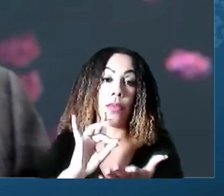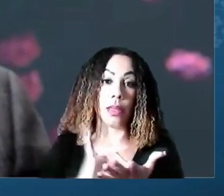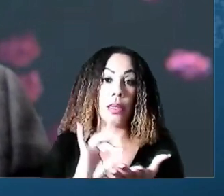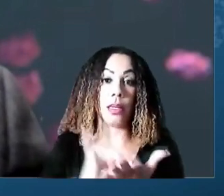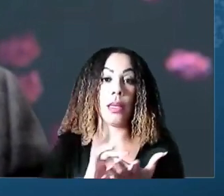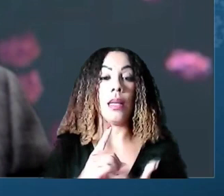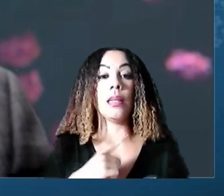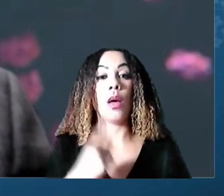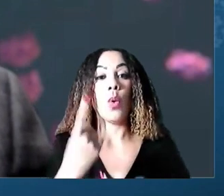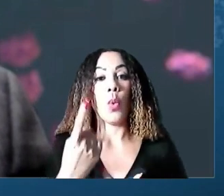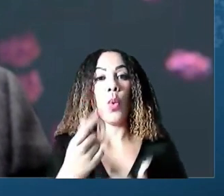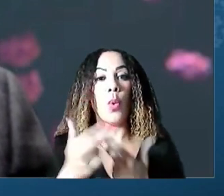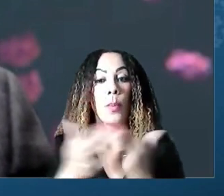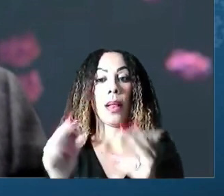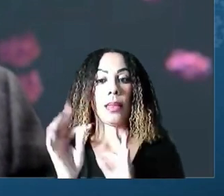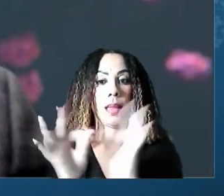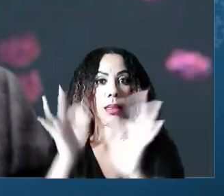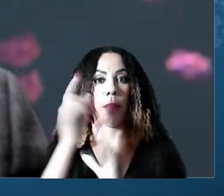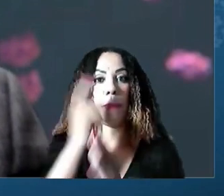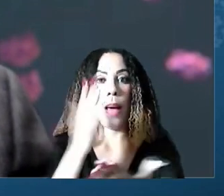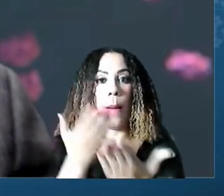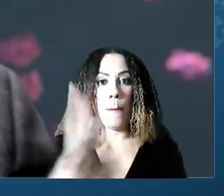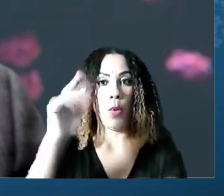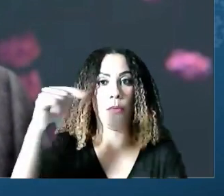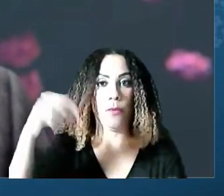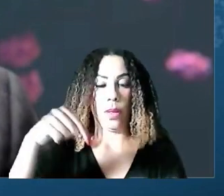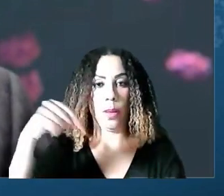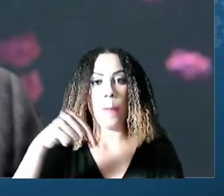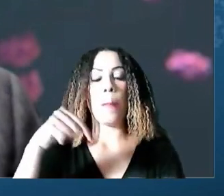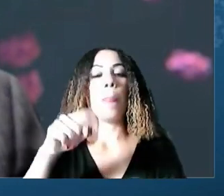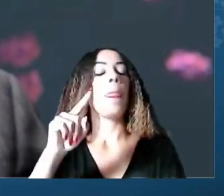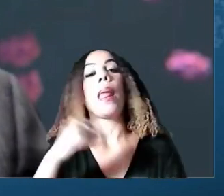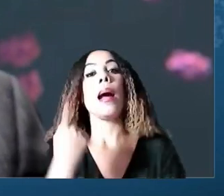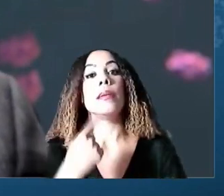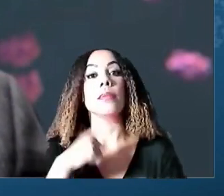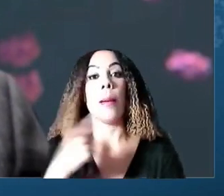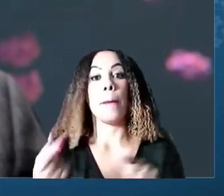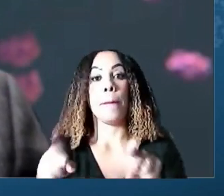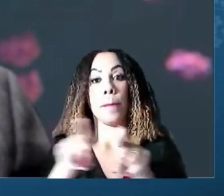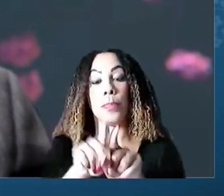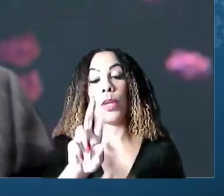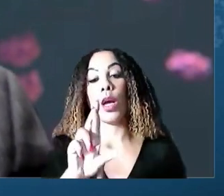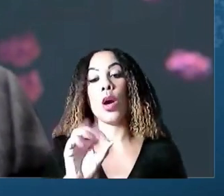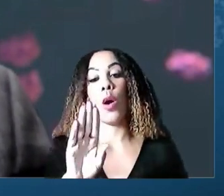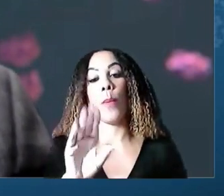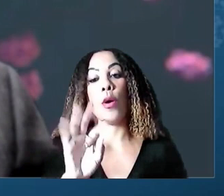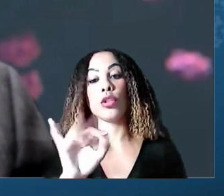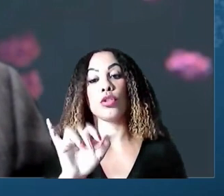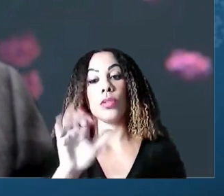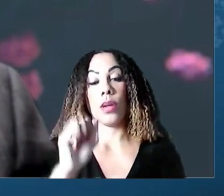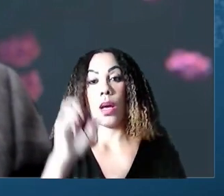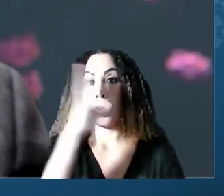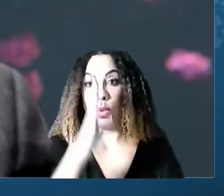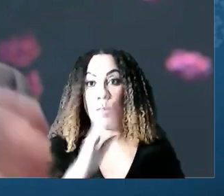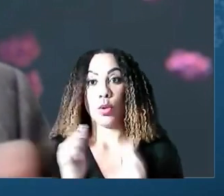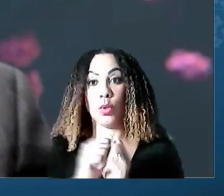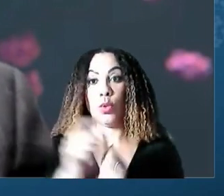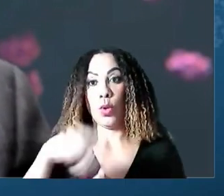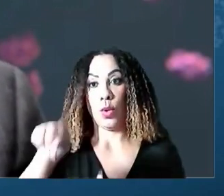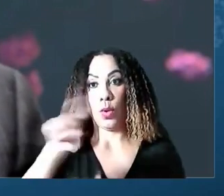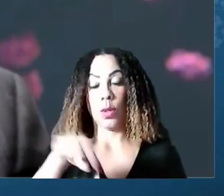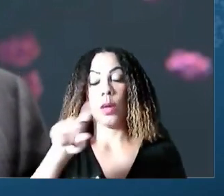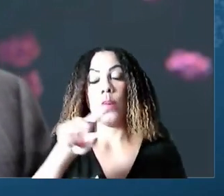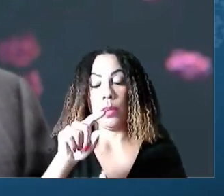Uma das terapias aprovadas aqui, que estamos em parceria com a robótica no Brasil, como vocês da Brasil, a